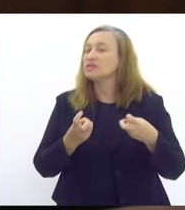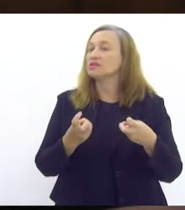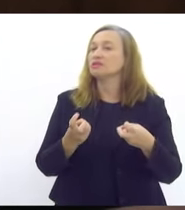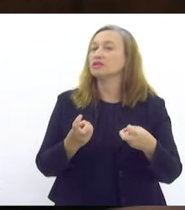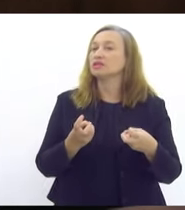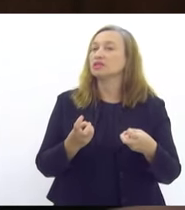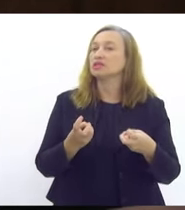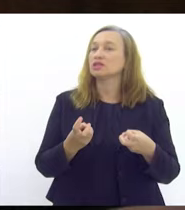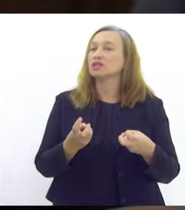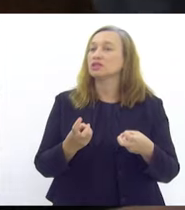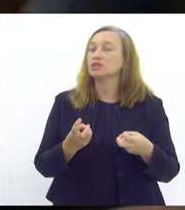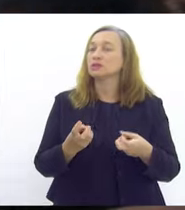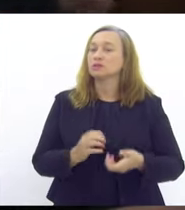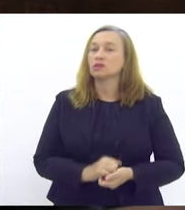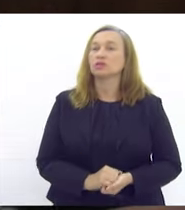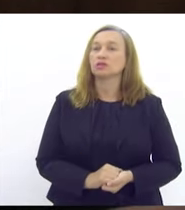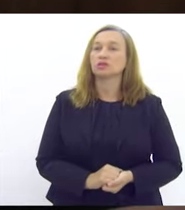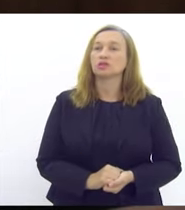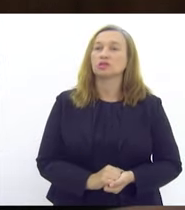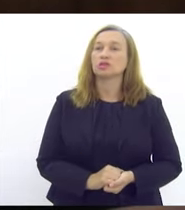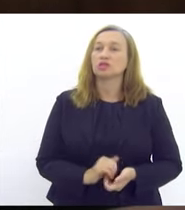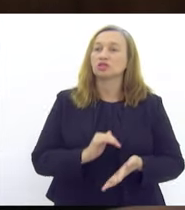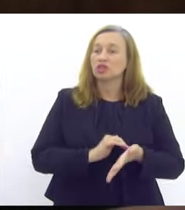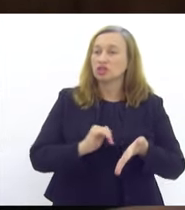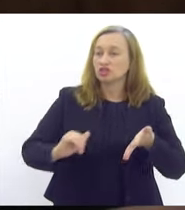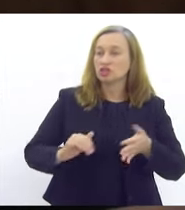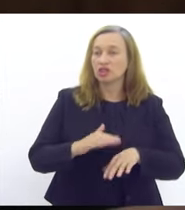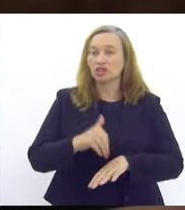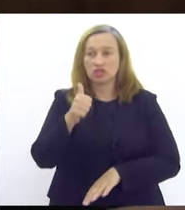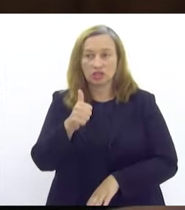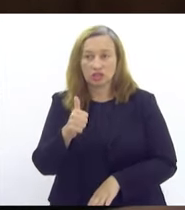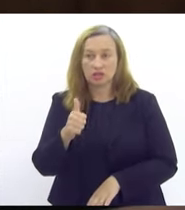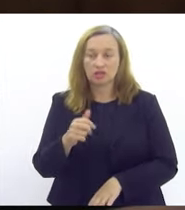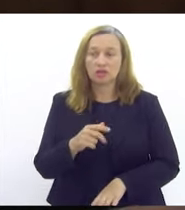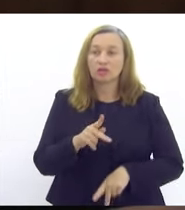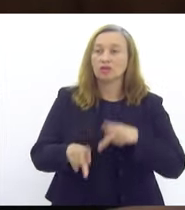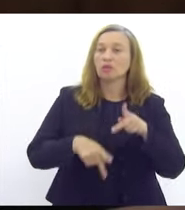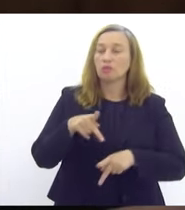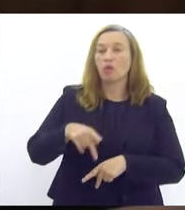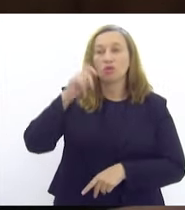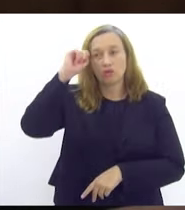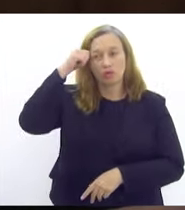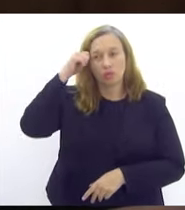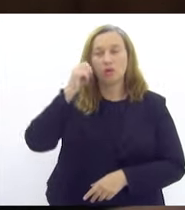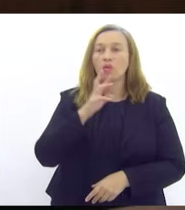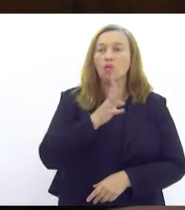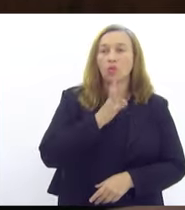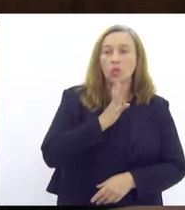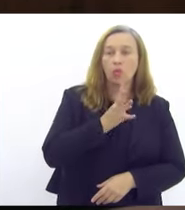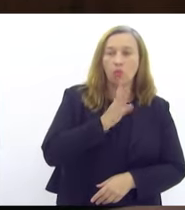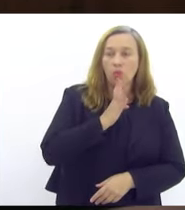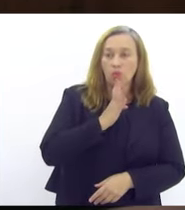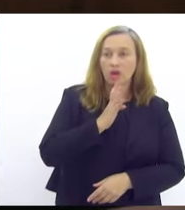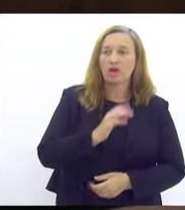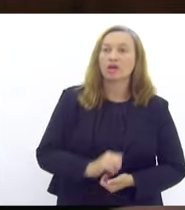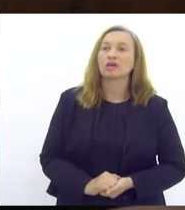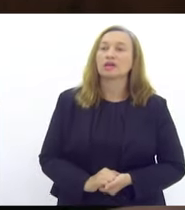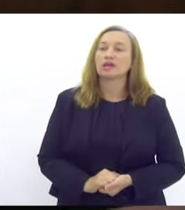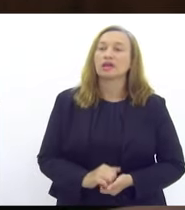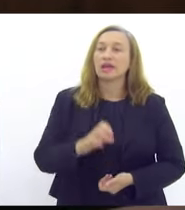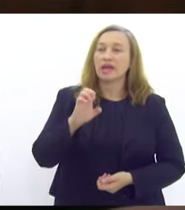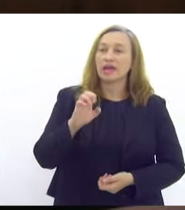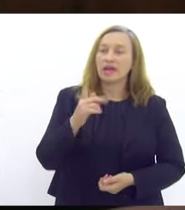de tentativa de retirada de dignidade do nosso povo preto, reconhecer a